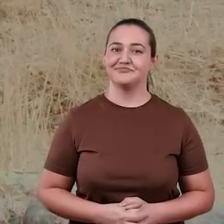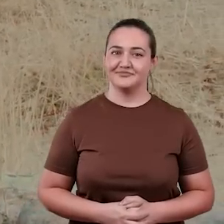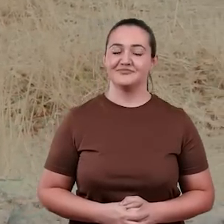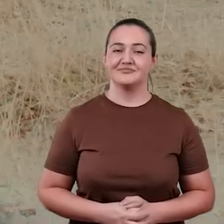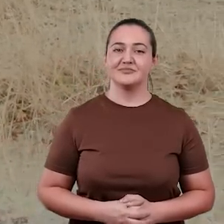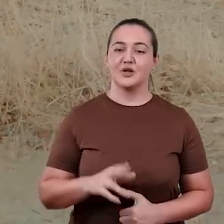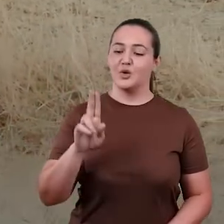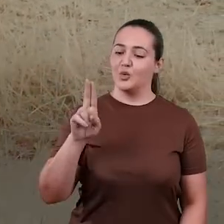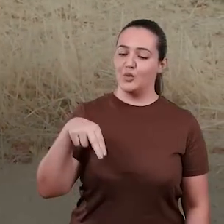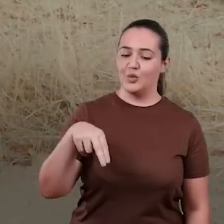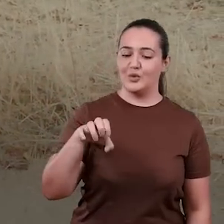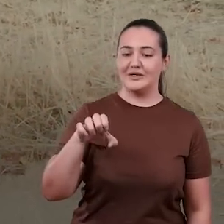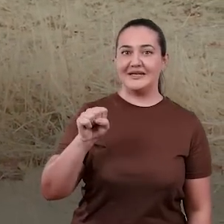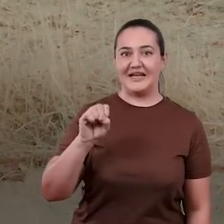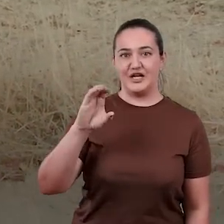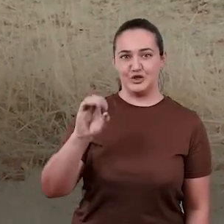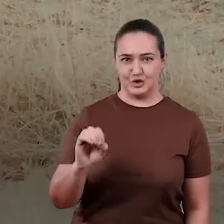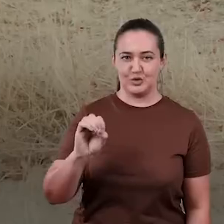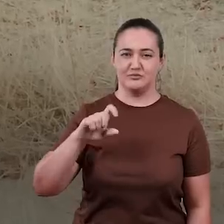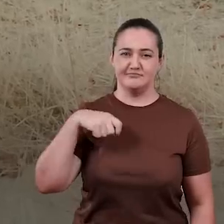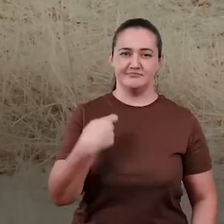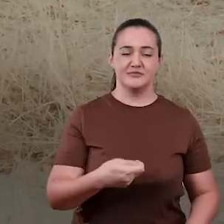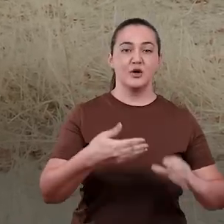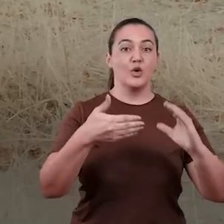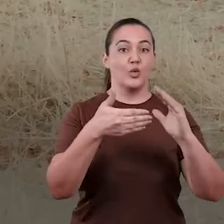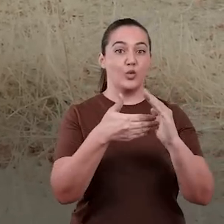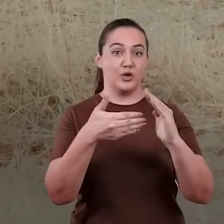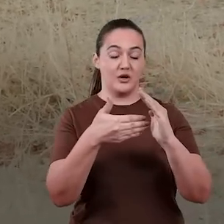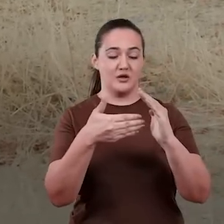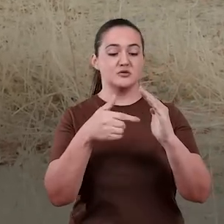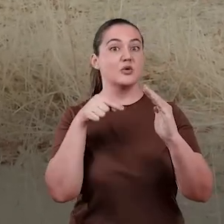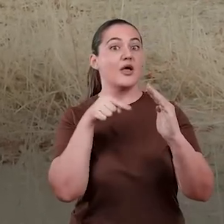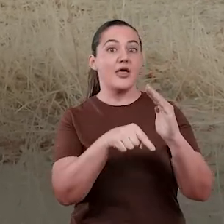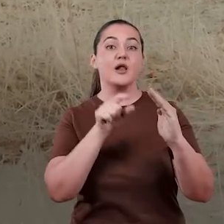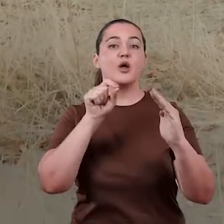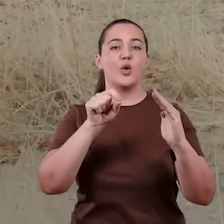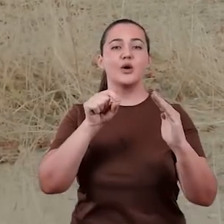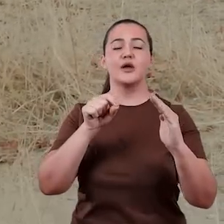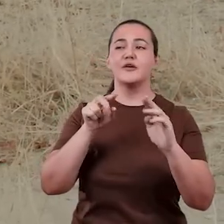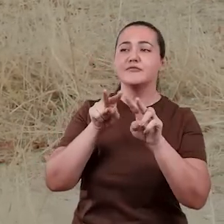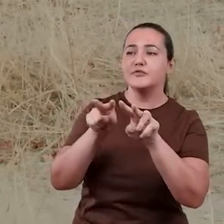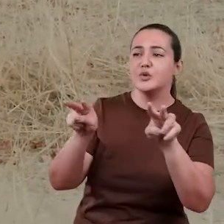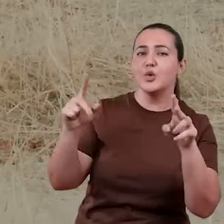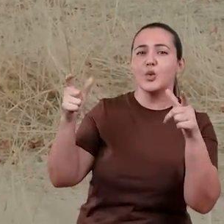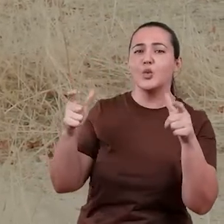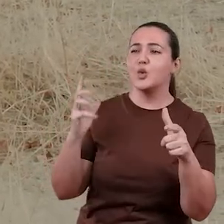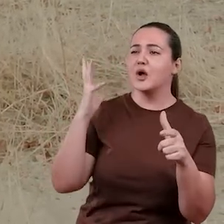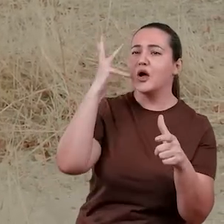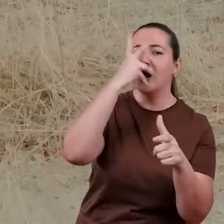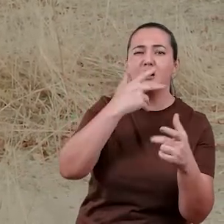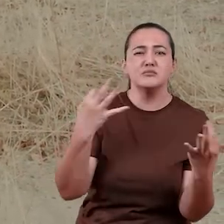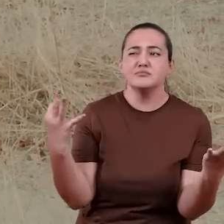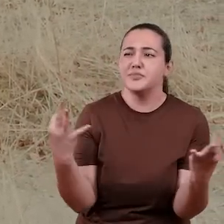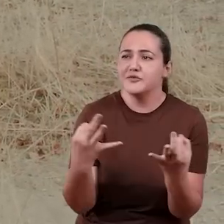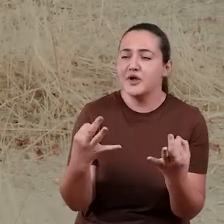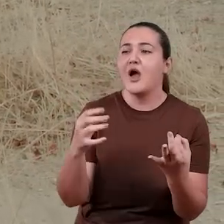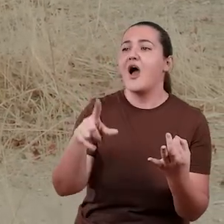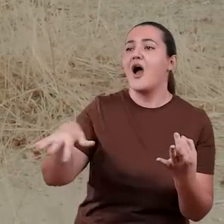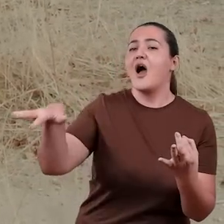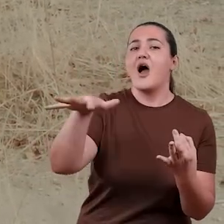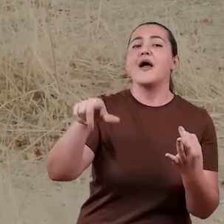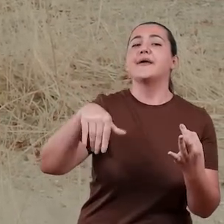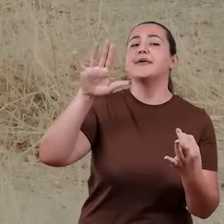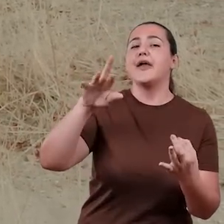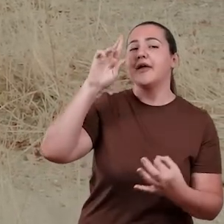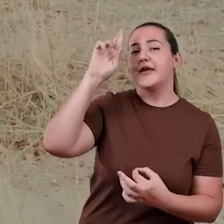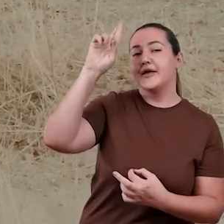A Unesco tinha razão de proclamar esse lugar aqui patrimônio da humanidade. porque a beleza natural que